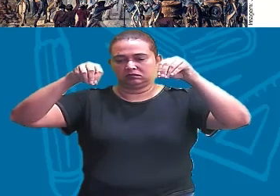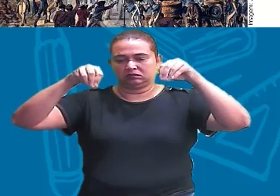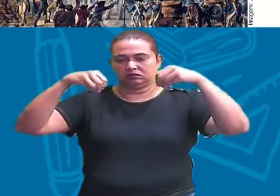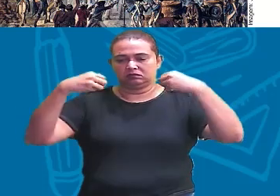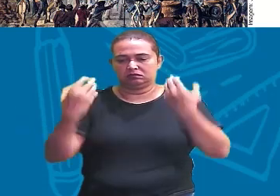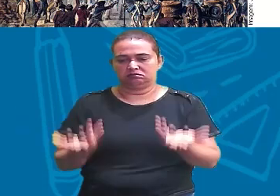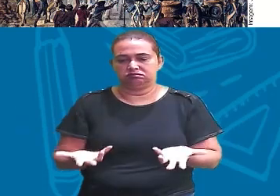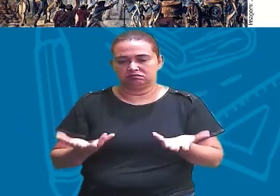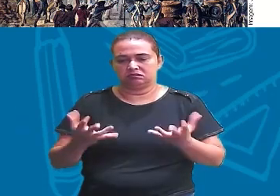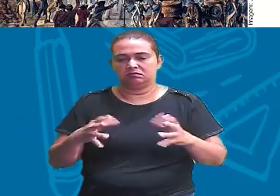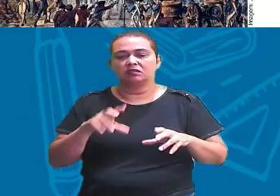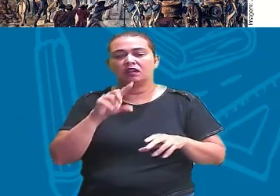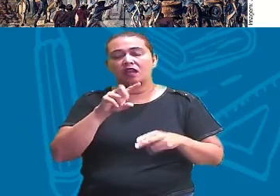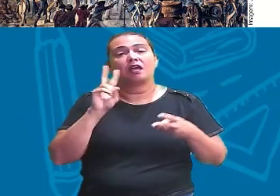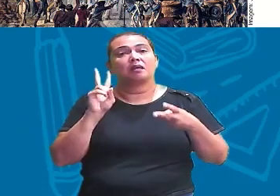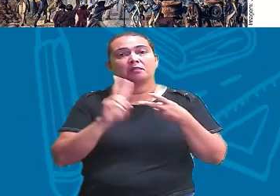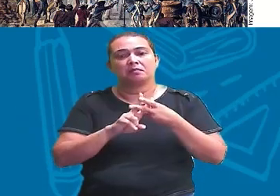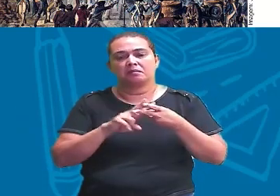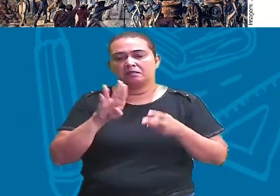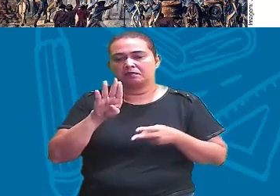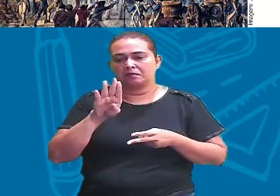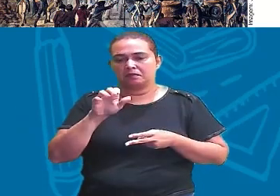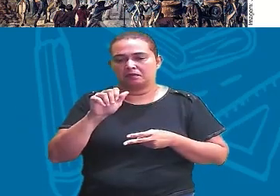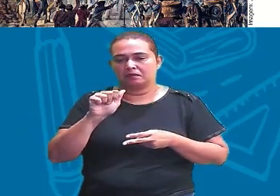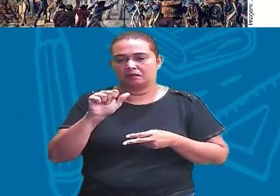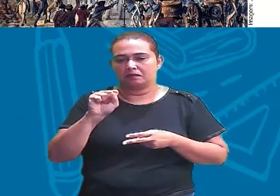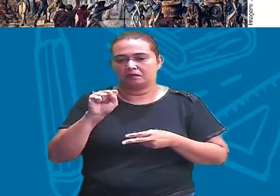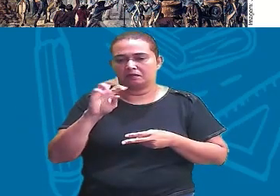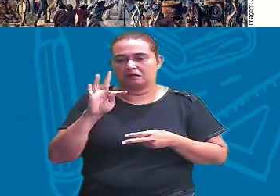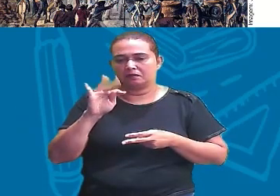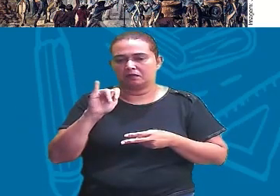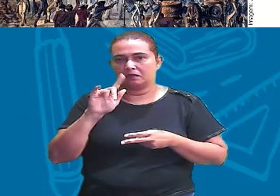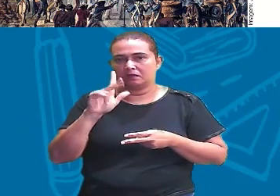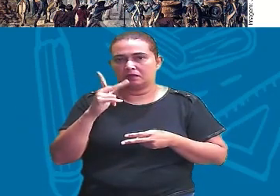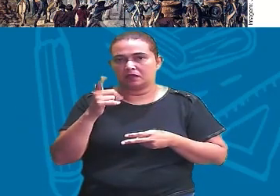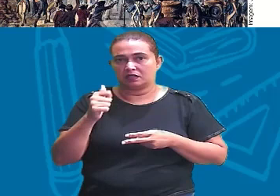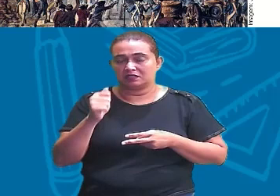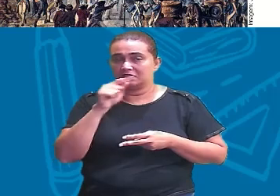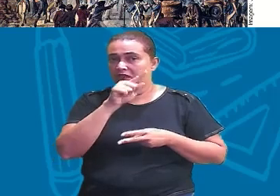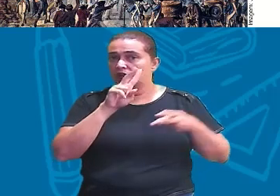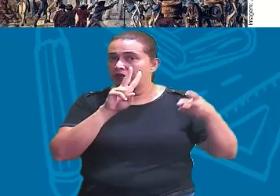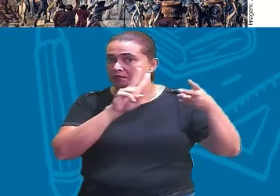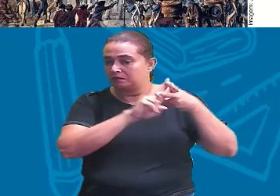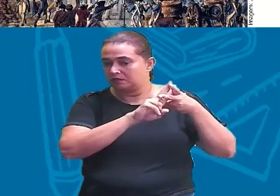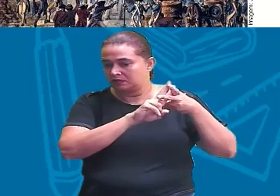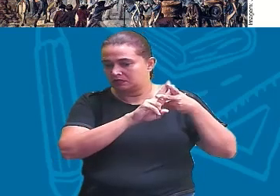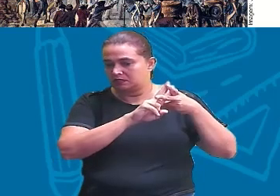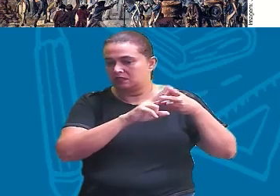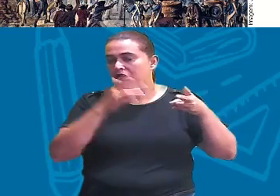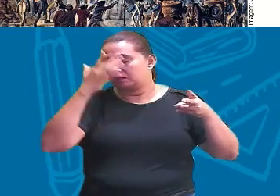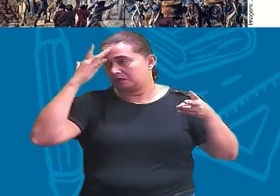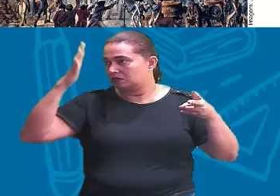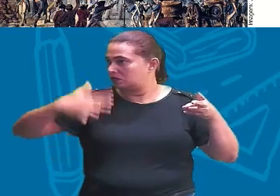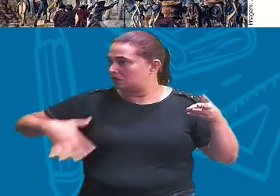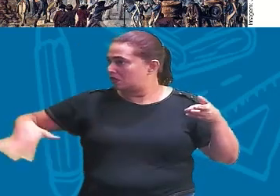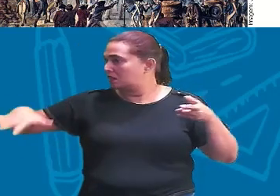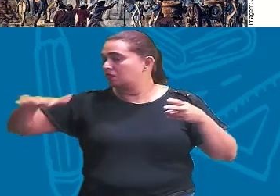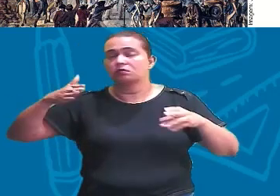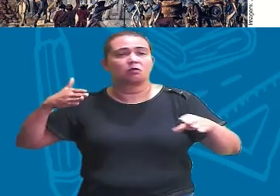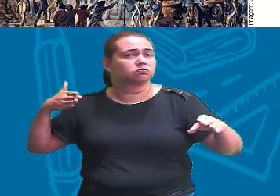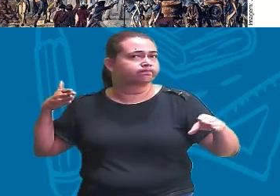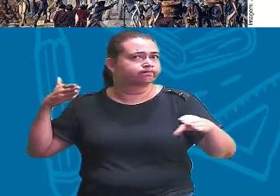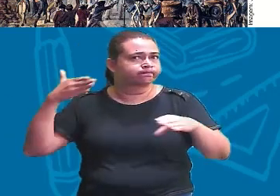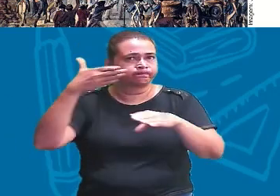Bastilha. Bastilha é uma prisão que o rei prendia pessoas que ele não gostava. Então a população invade a Bastilha, destrói